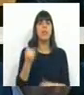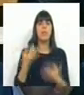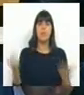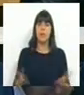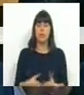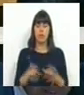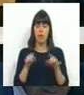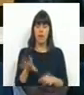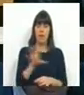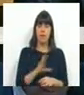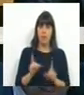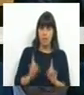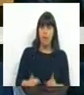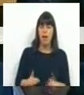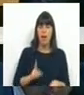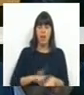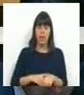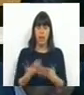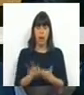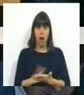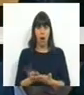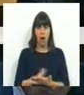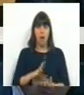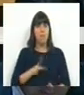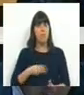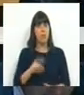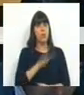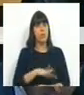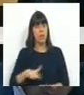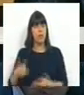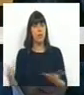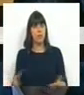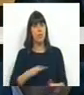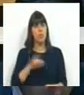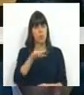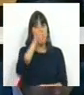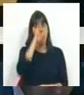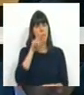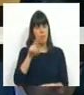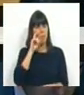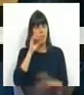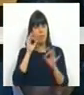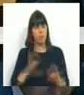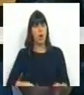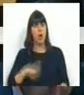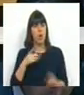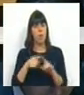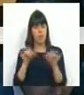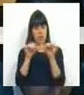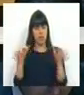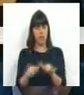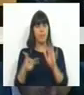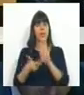instituições? É desta forma, num período de grande incerteza no mundo científico, que o Sr. Ministro garante a confiança no